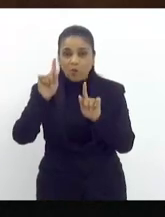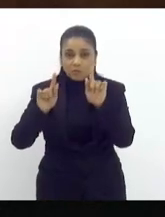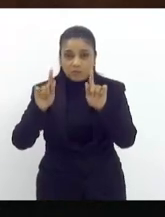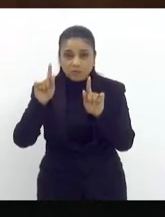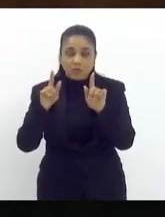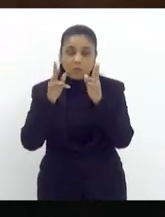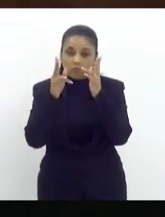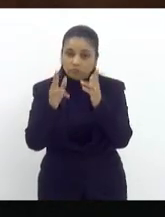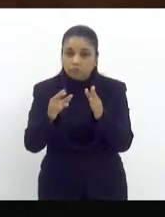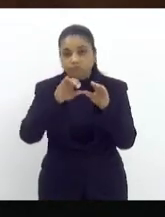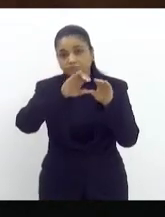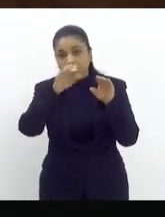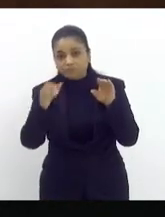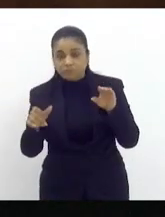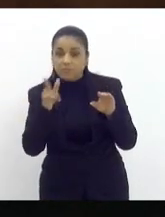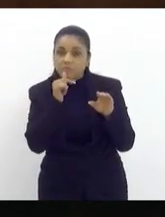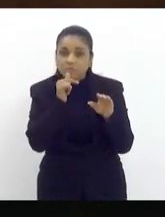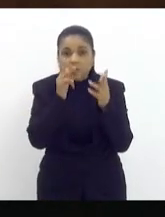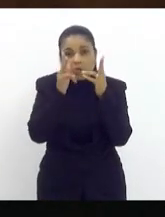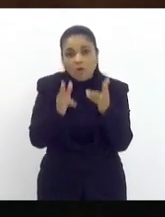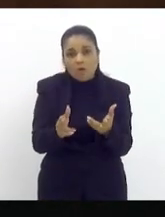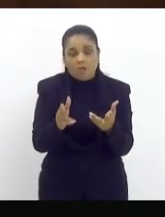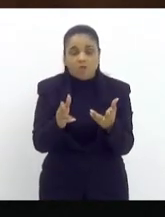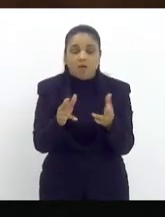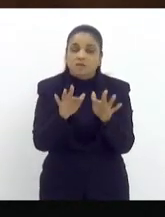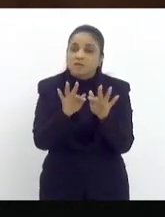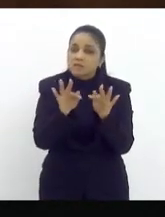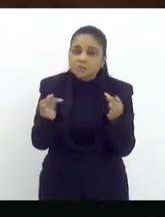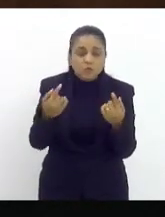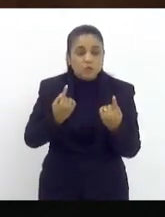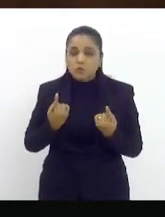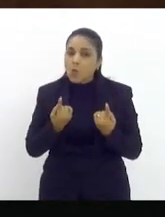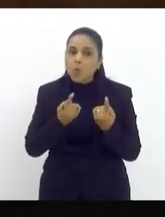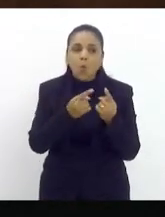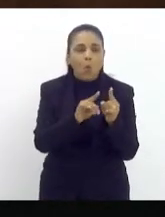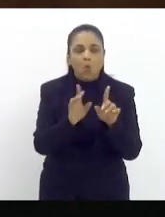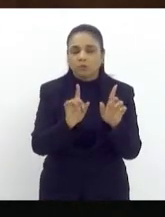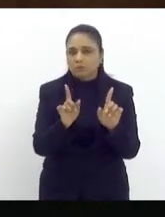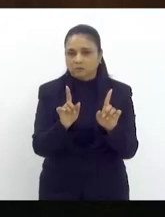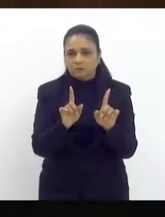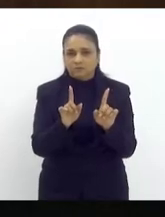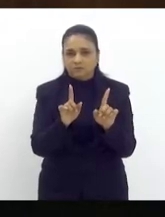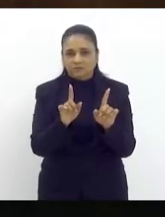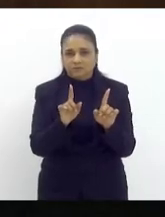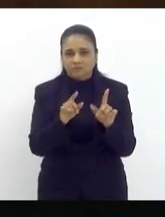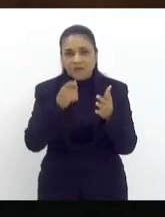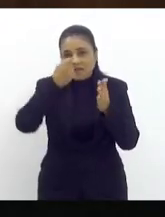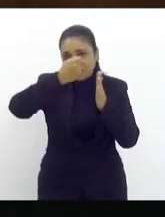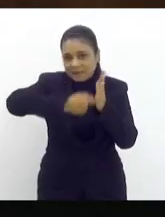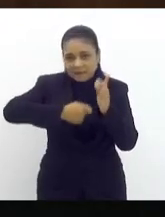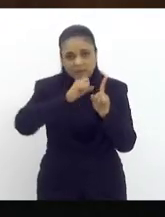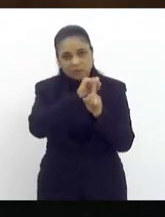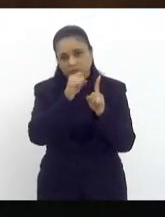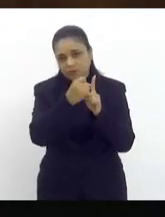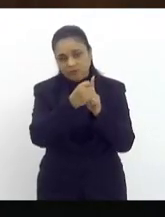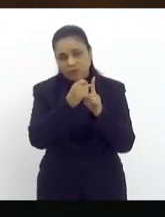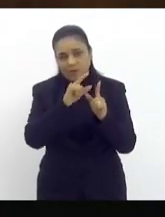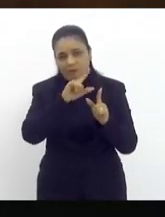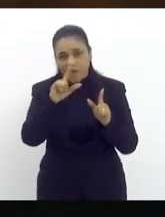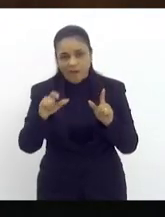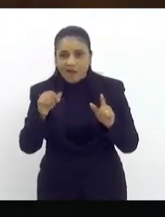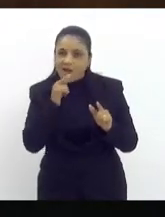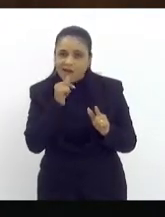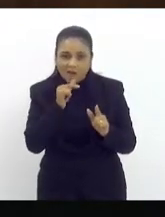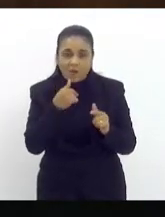saneamento. É tão simples quanto isso. Ninguém é contra a tarifa social de água, muito pelo contrário. Eu mesmo tenho projetos